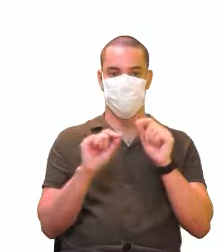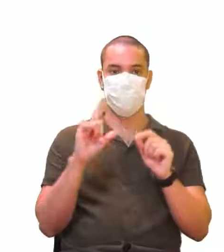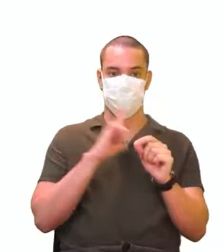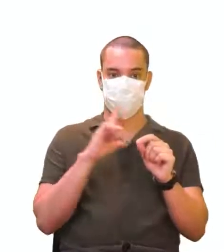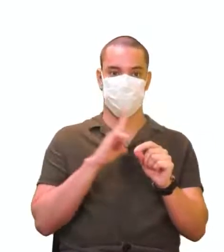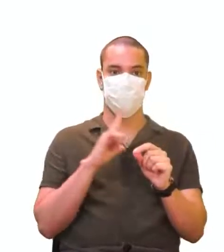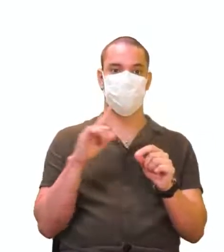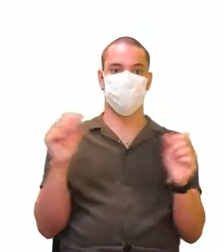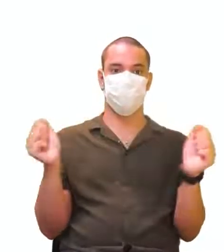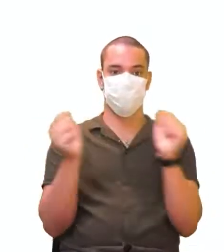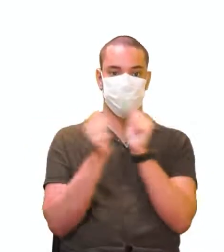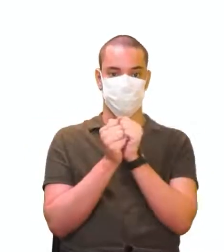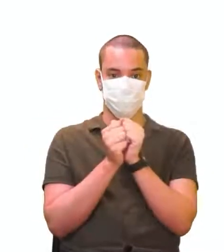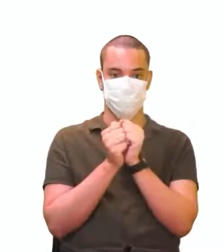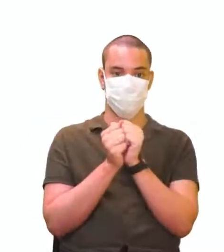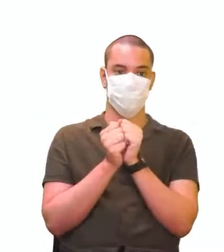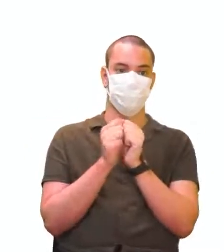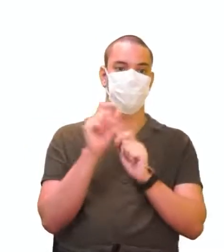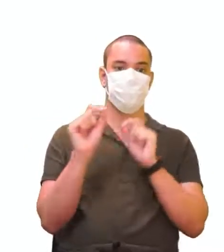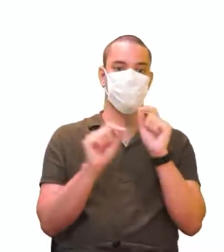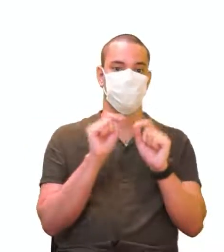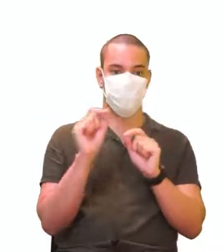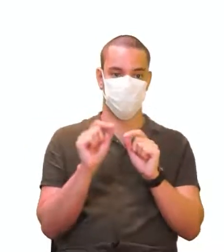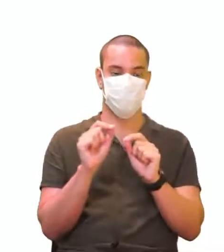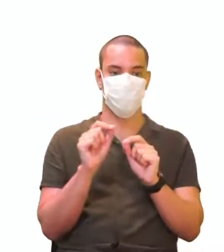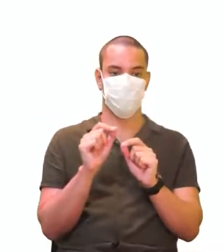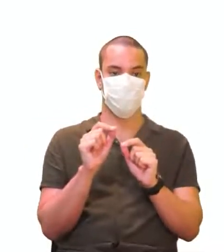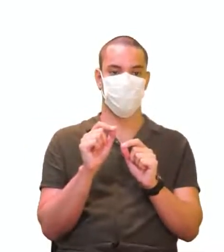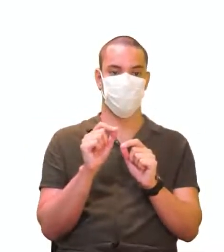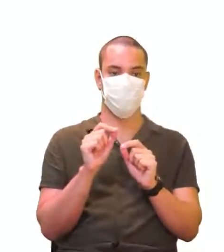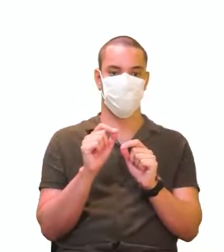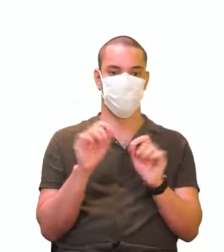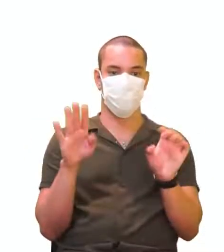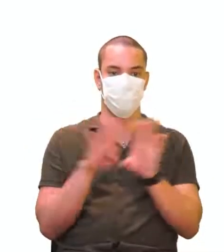alelos heterozigotos dos pais.